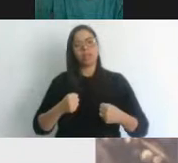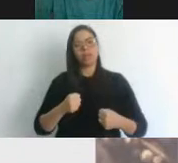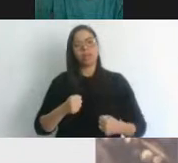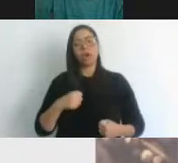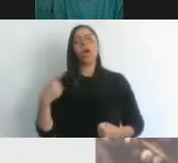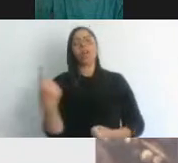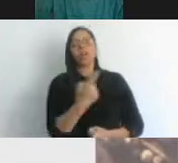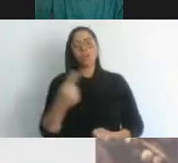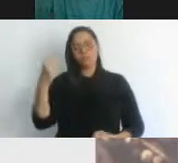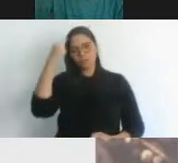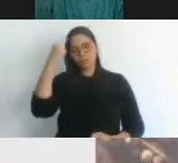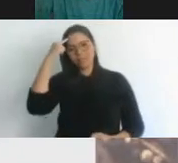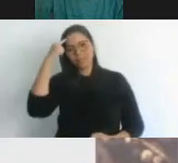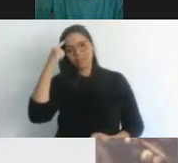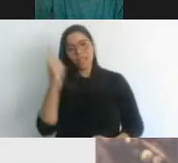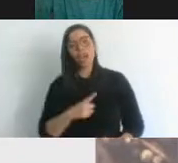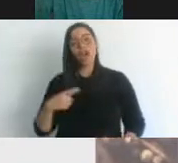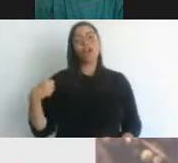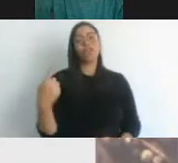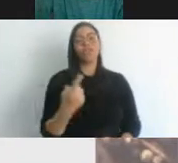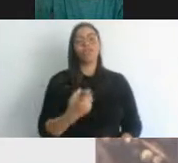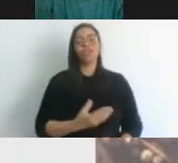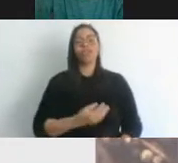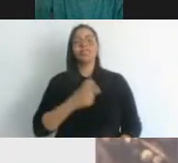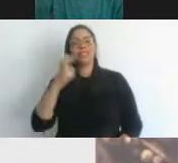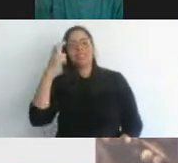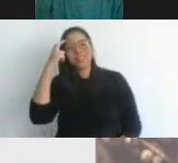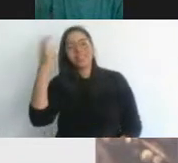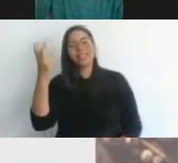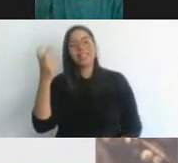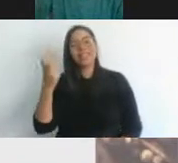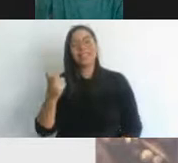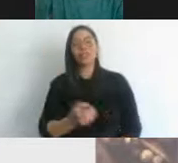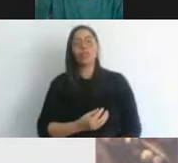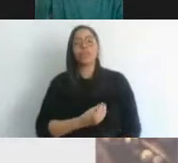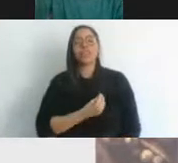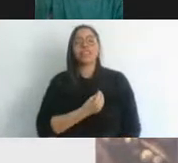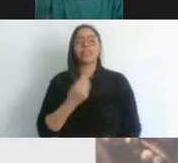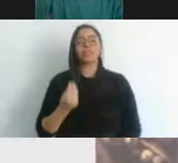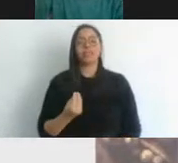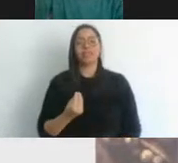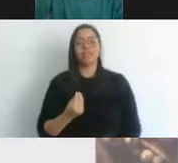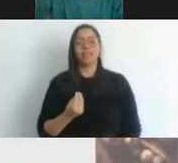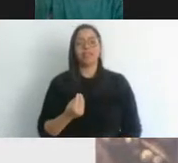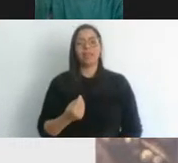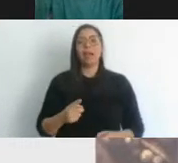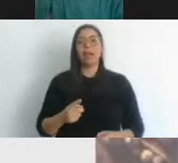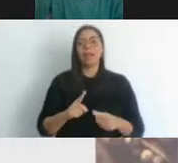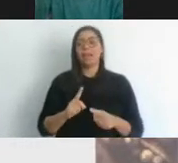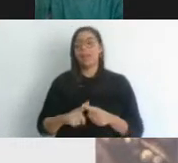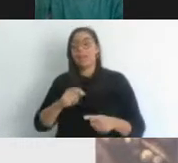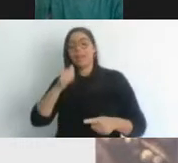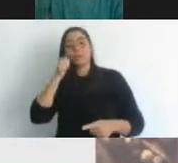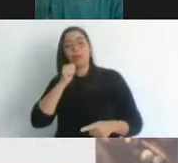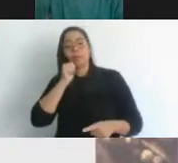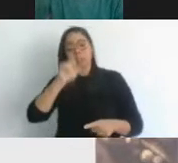nós conseguiremos viver a partir de um outro paradigma que é o paradigma das nossas próprias vivências E aí as mulheres